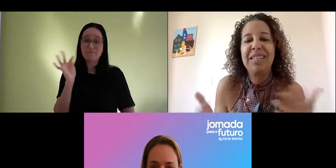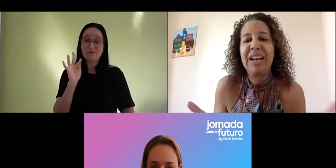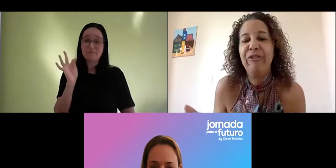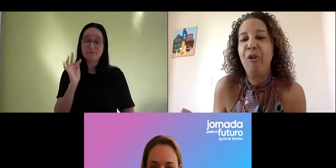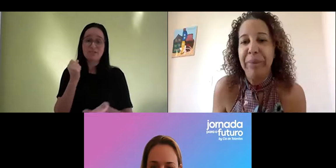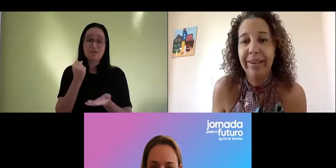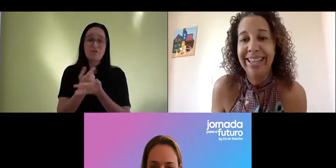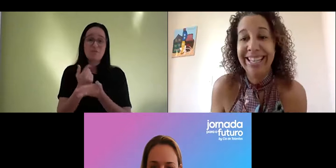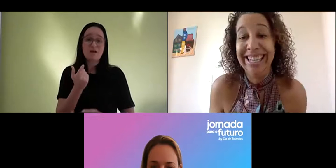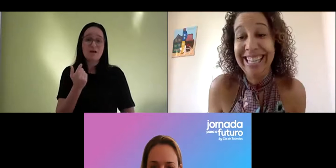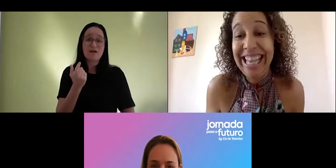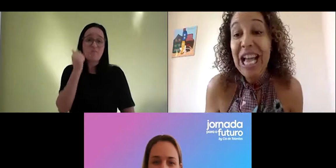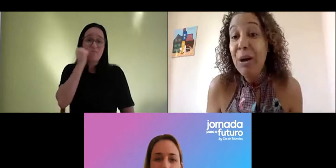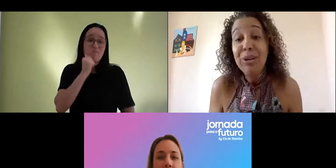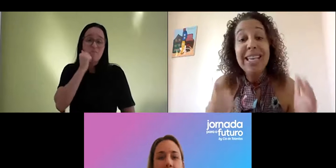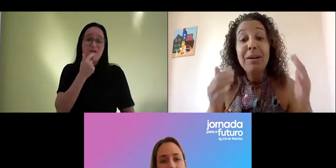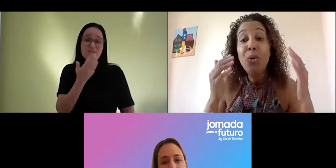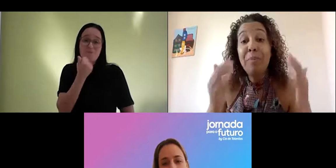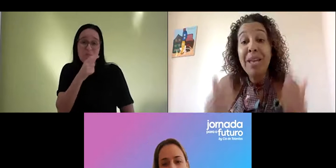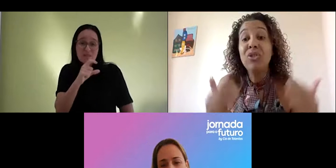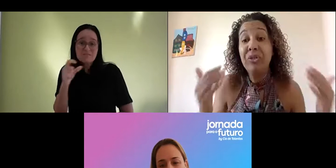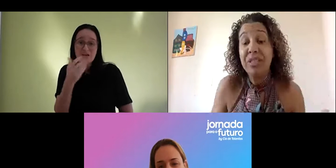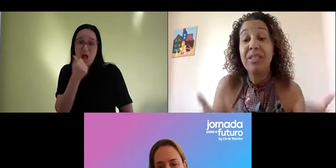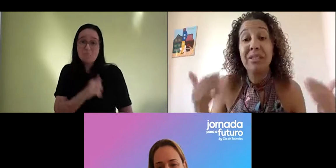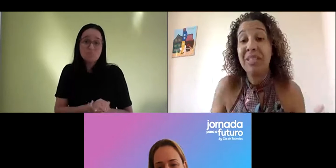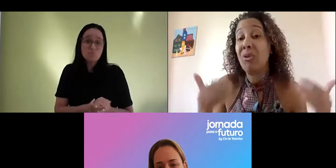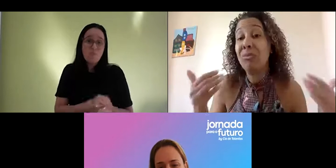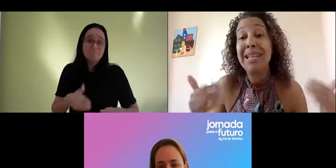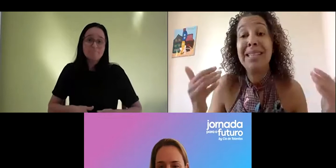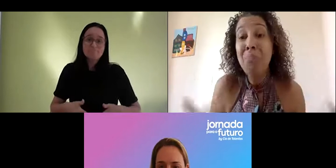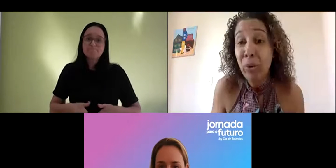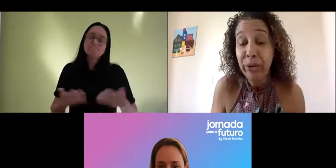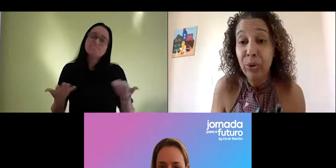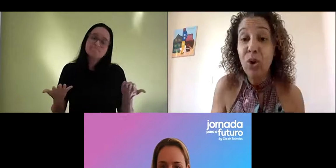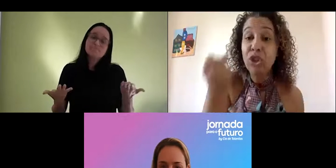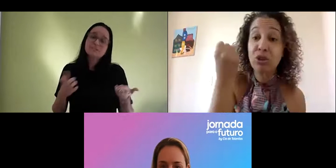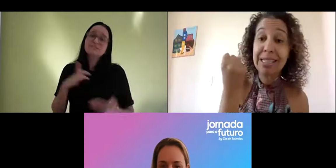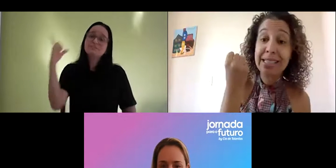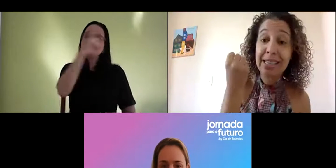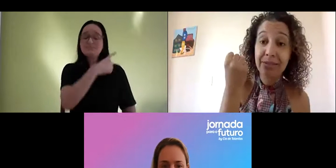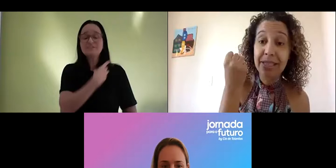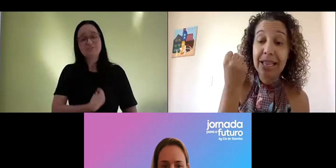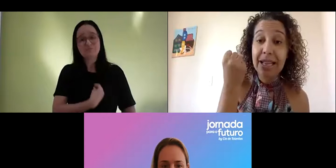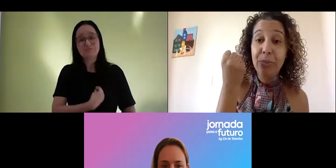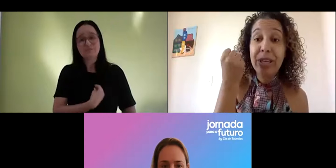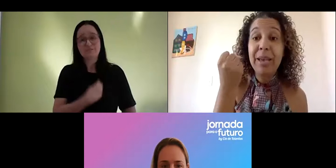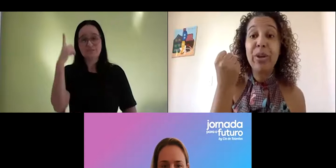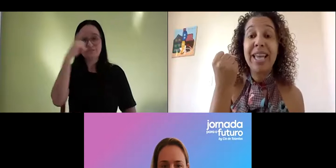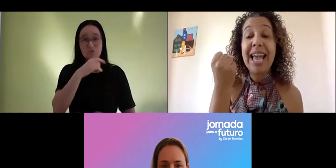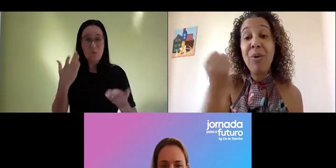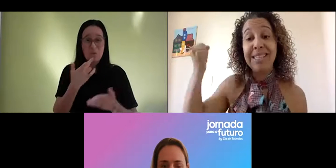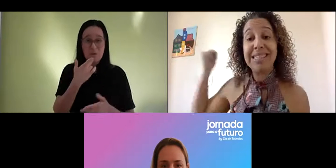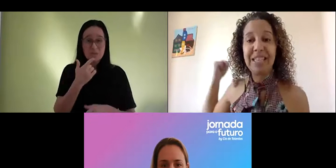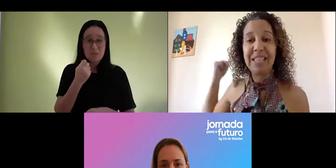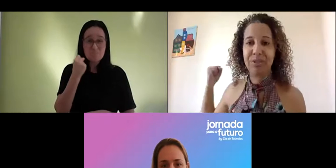pra disfarçar a fome porque momentos difíceis na vida acontecem muito hoje eu sou assim por quê?